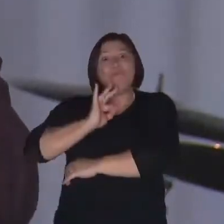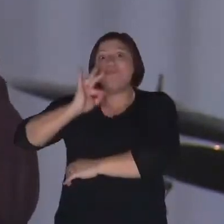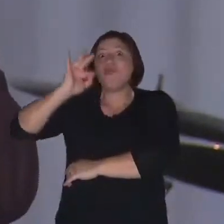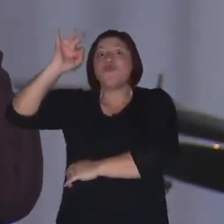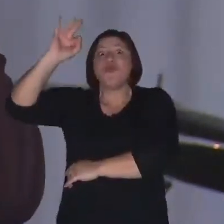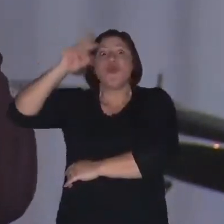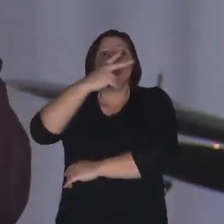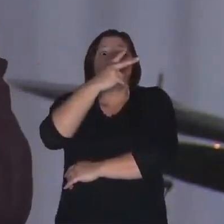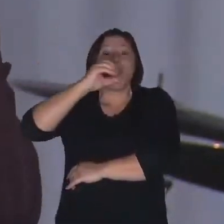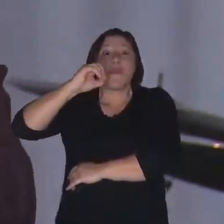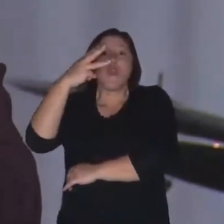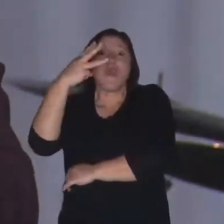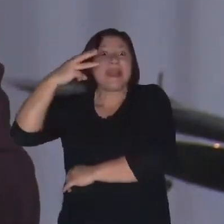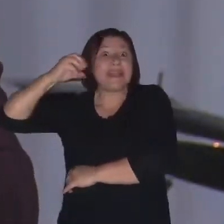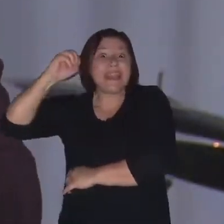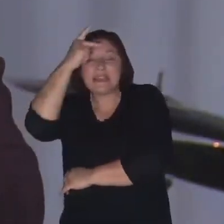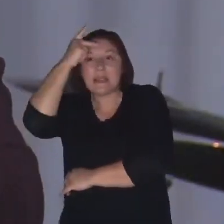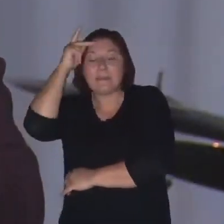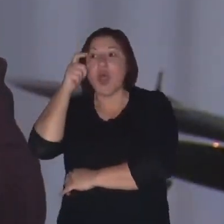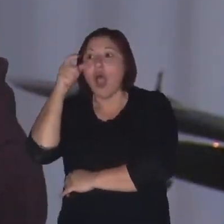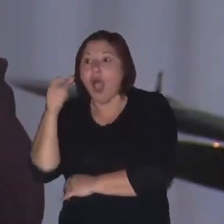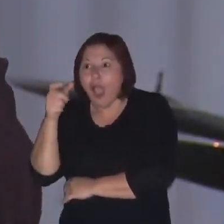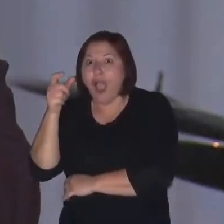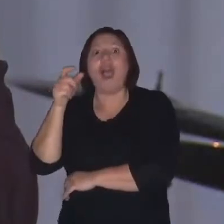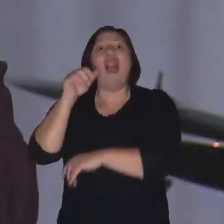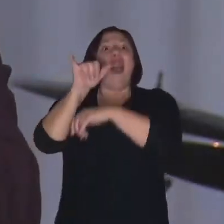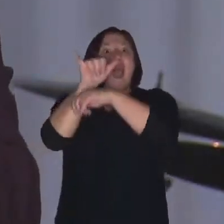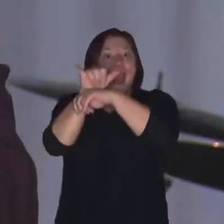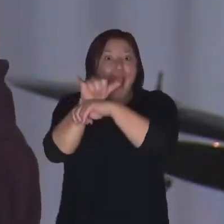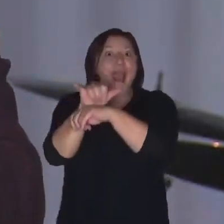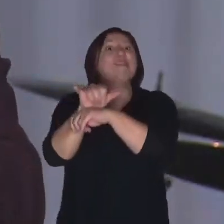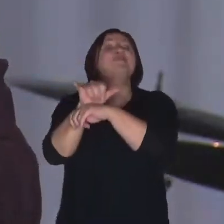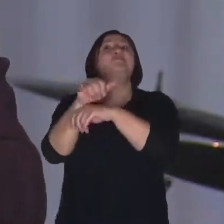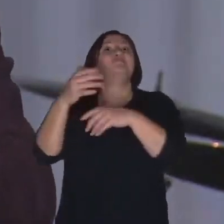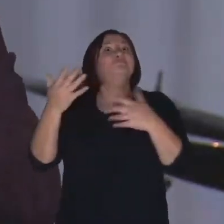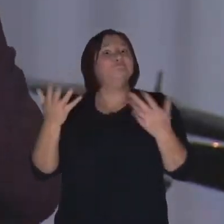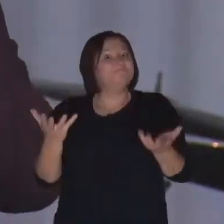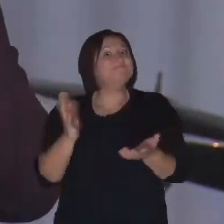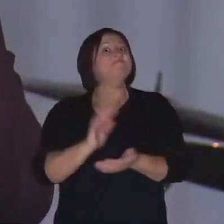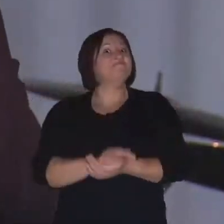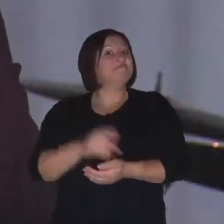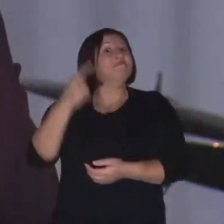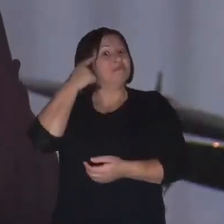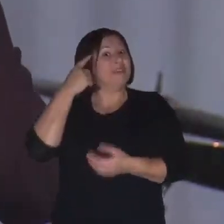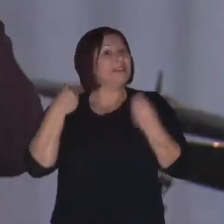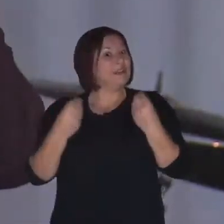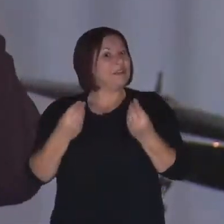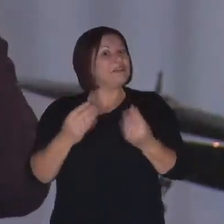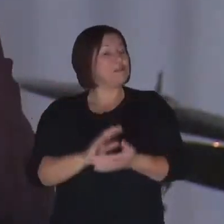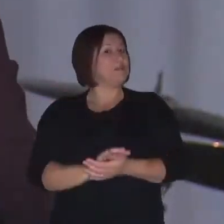chamado confinamento. Você que está me assistindo em 2030, não foi filme,